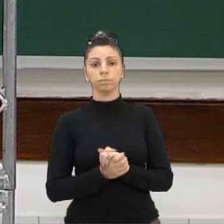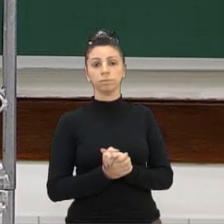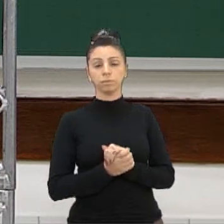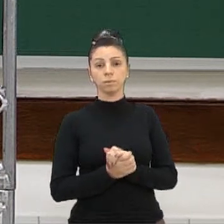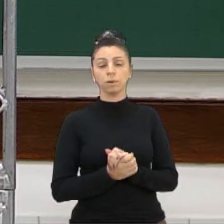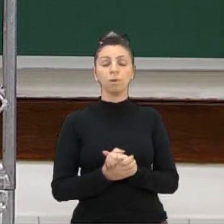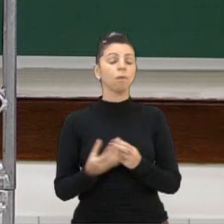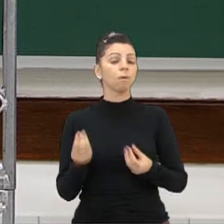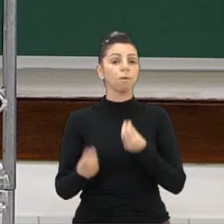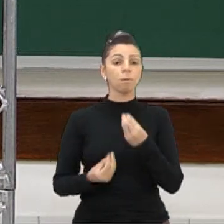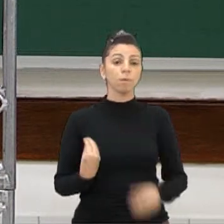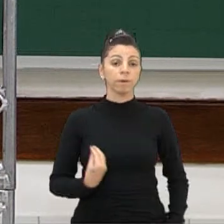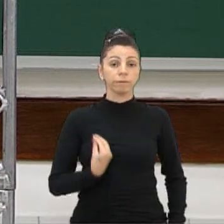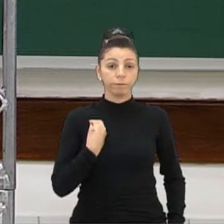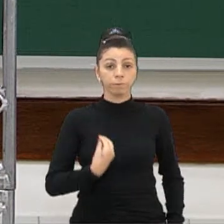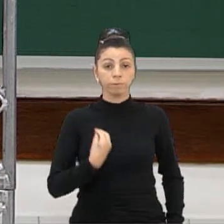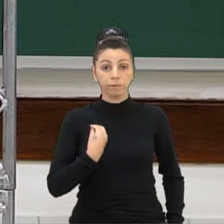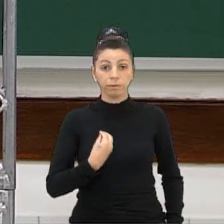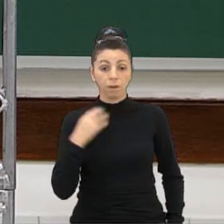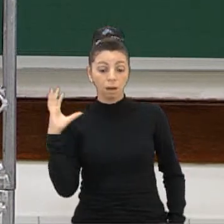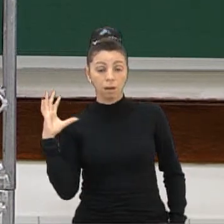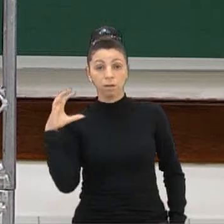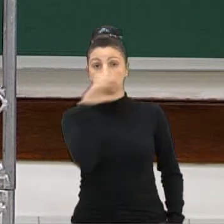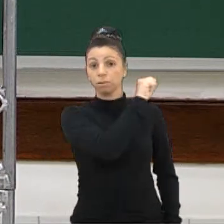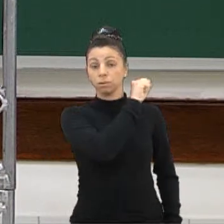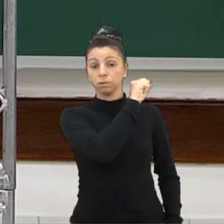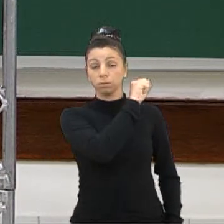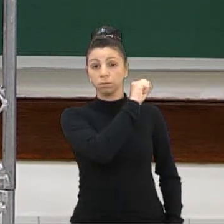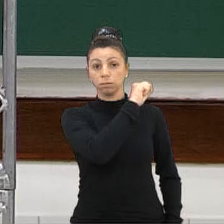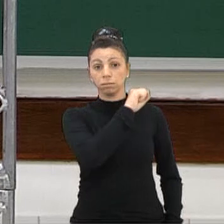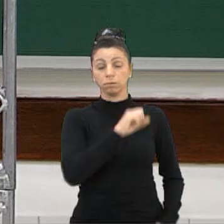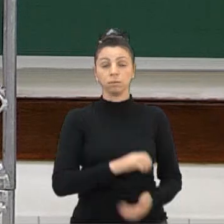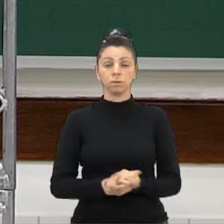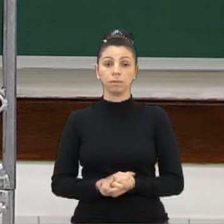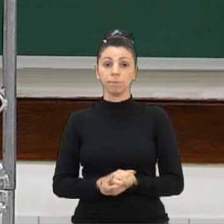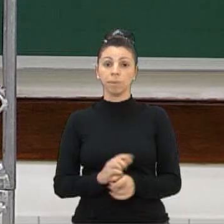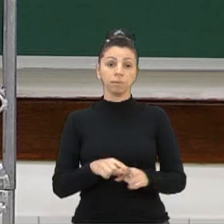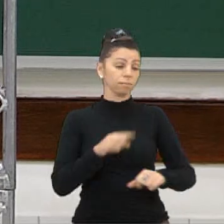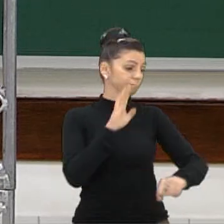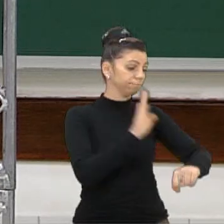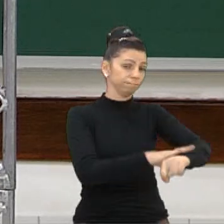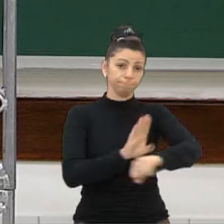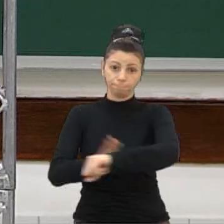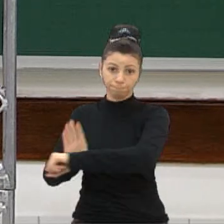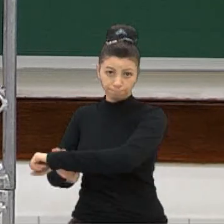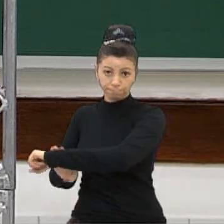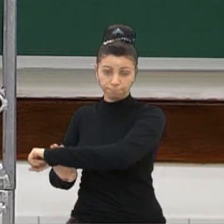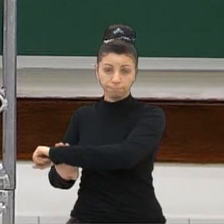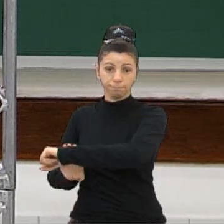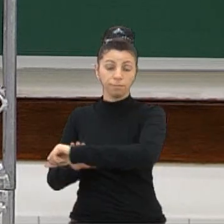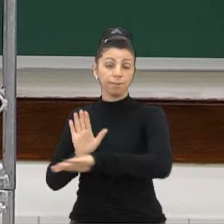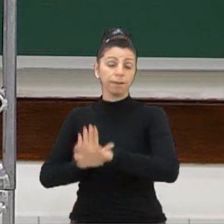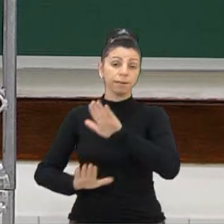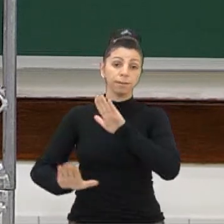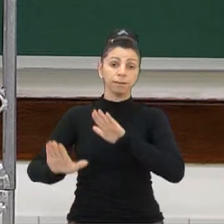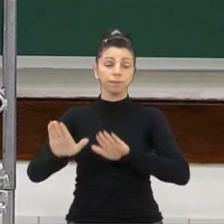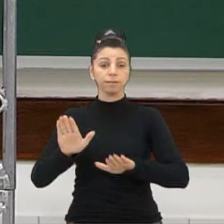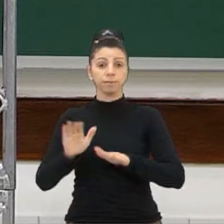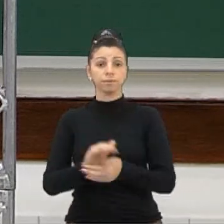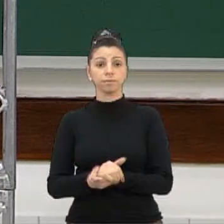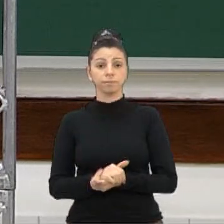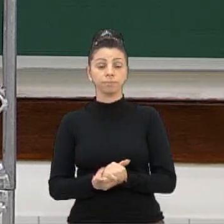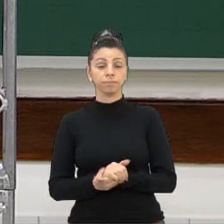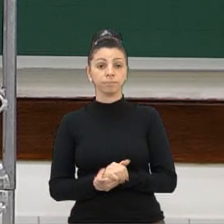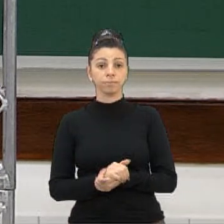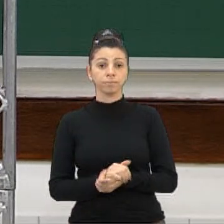a vida é efêmera. Não só a vida, como todos os momentos. Né? Os momentos, às vezes, fazem as